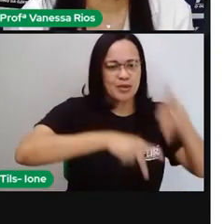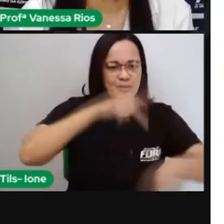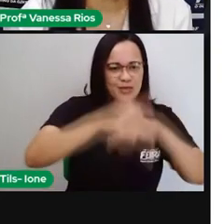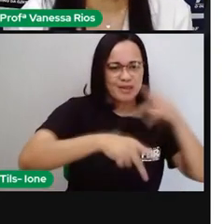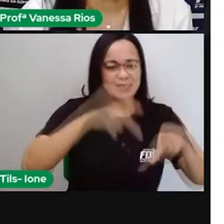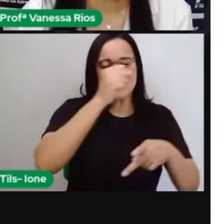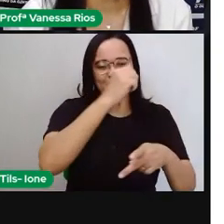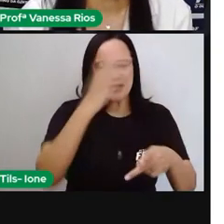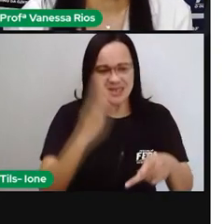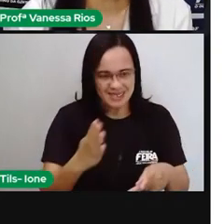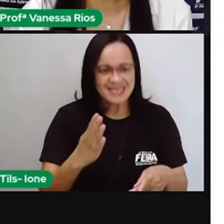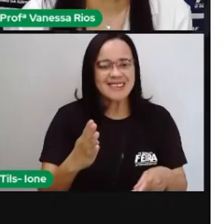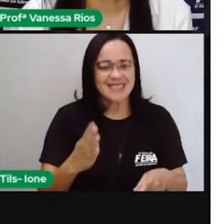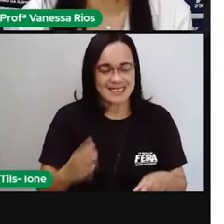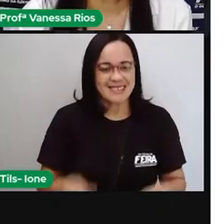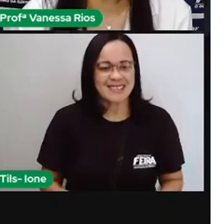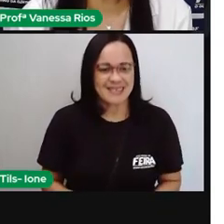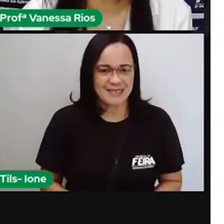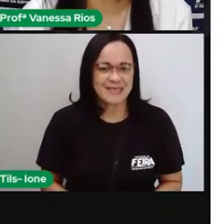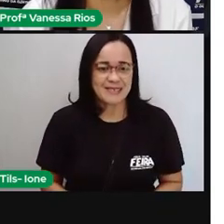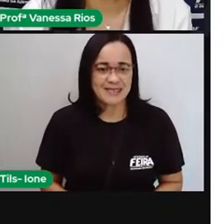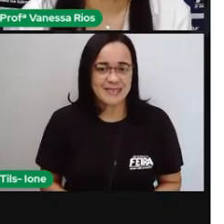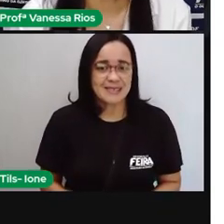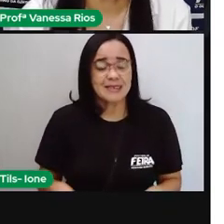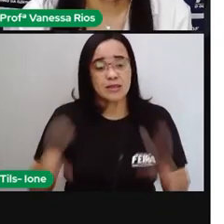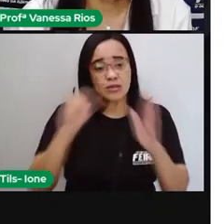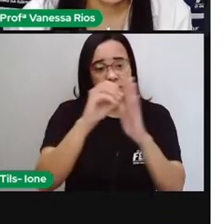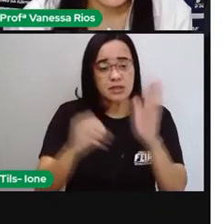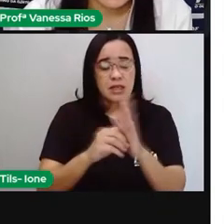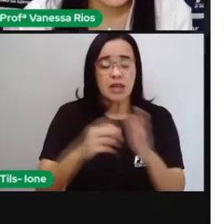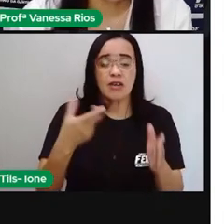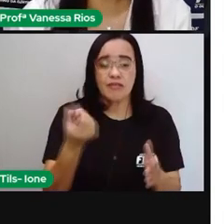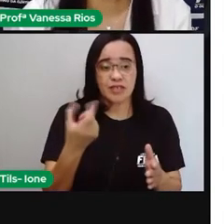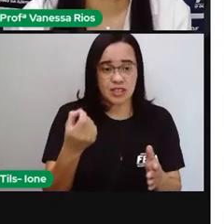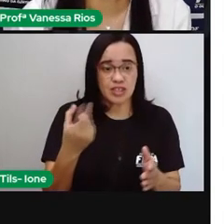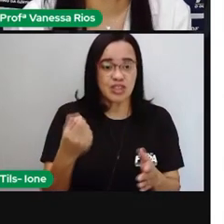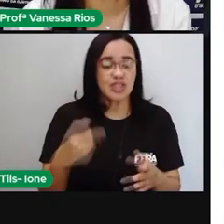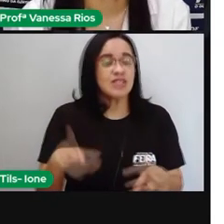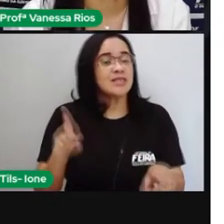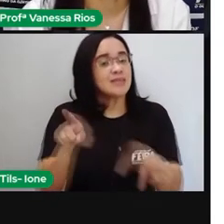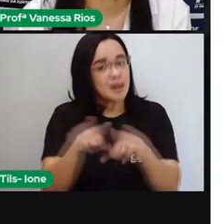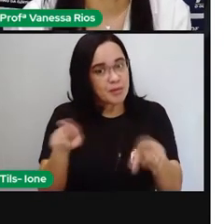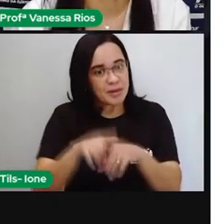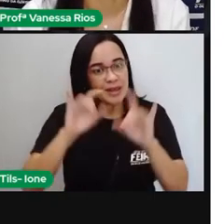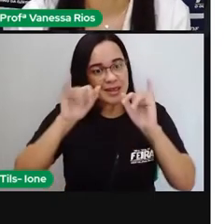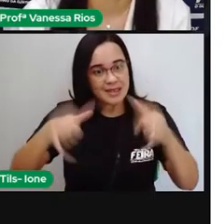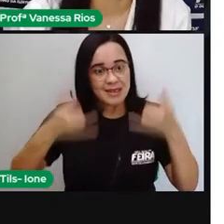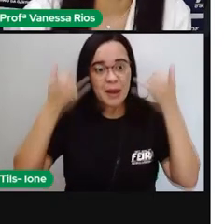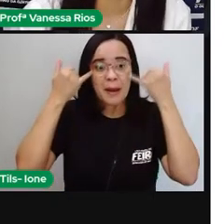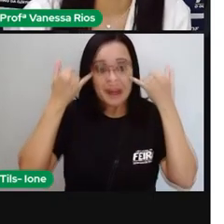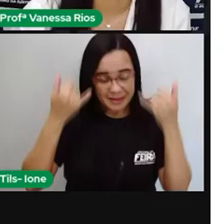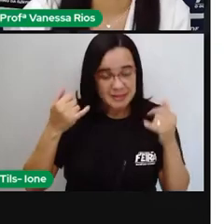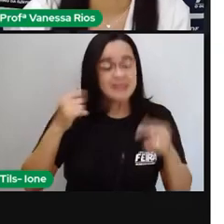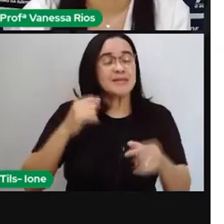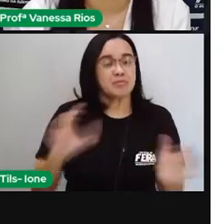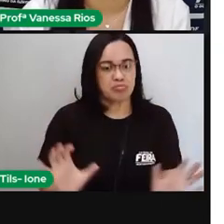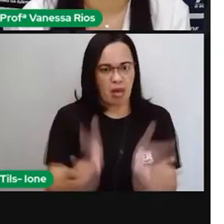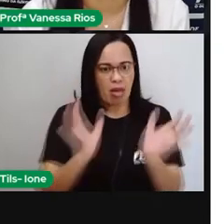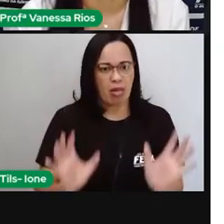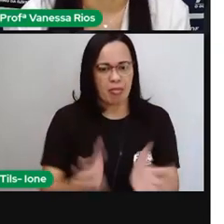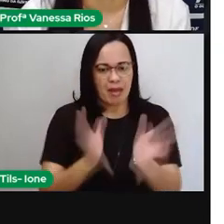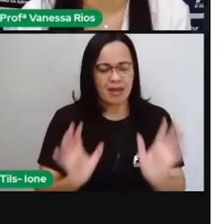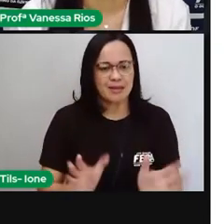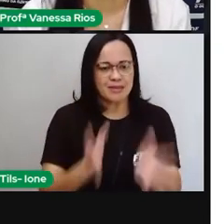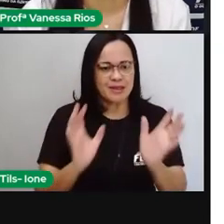Por sua parte, no começo do século XX, a imigração japonesa foi estimulada pelos governos de ambos os